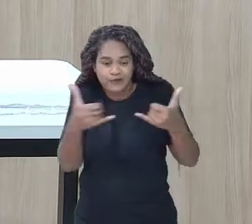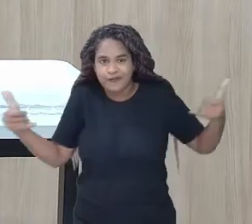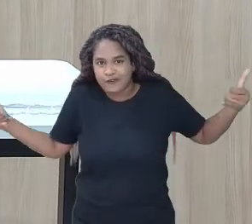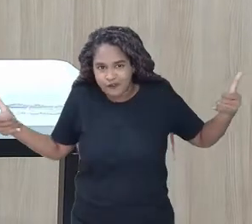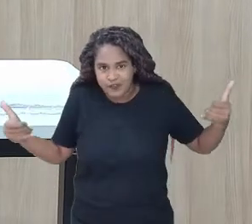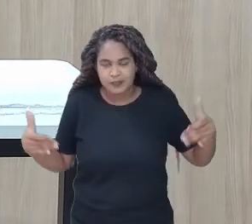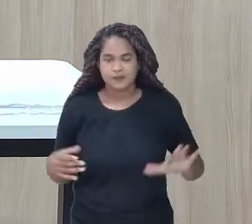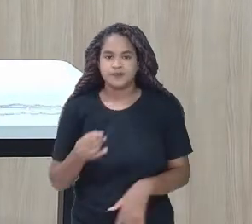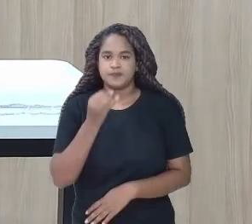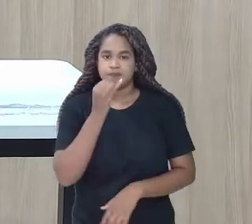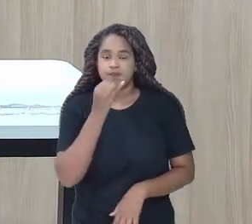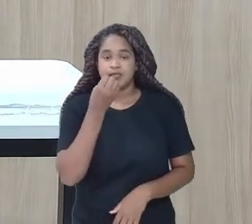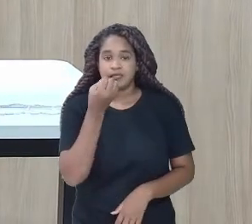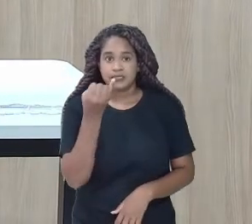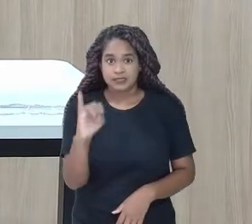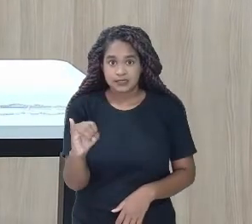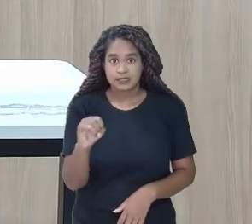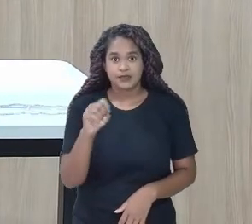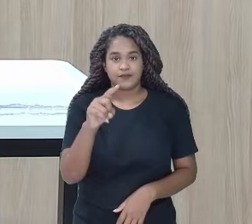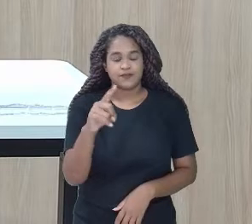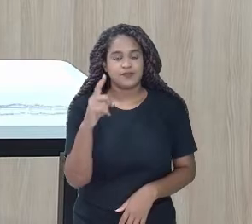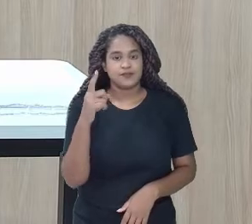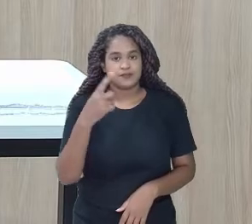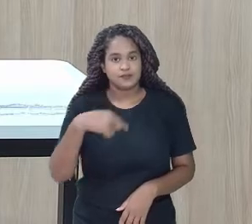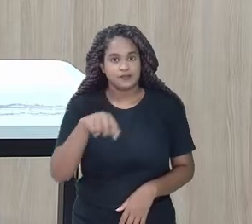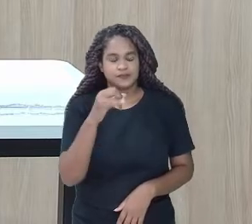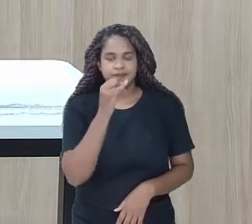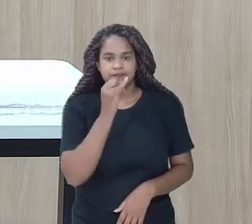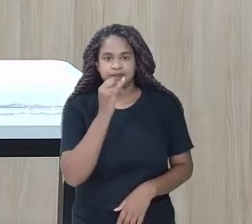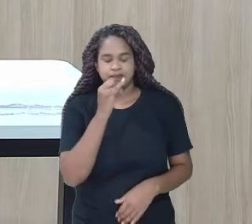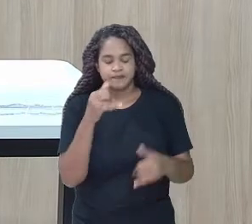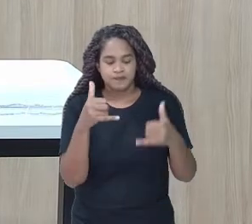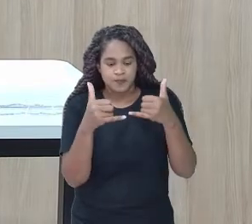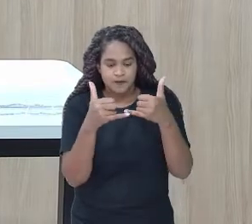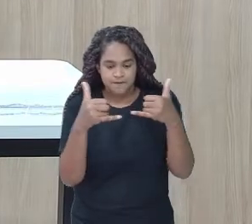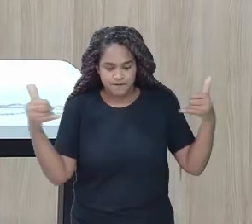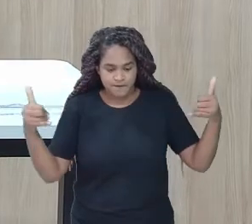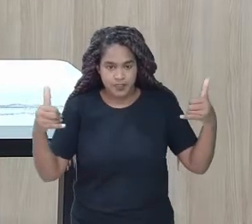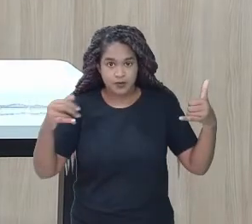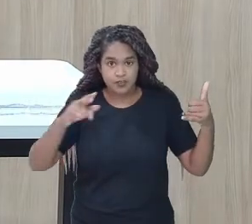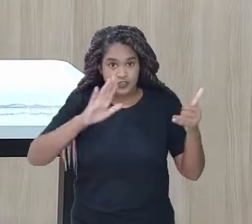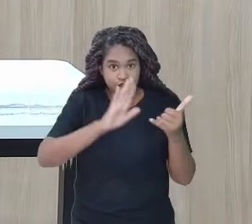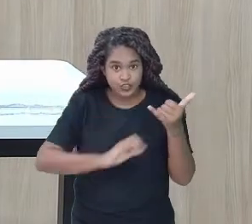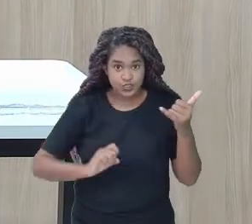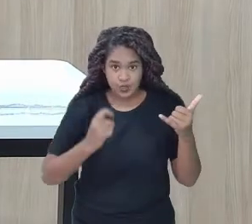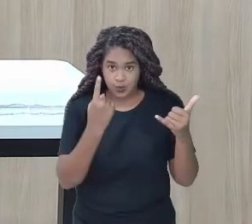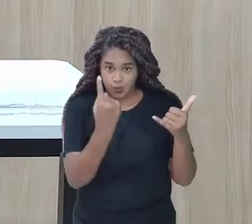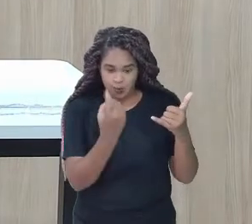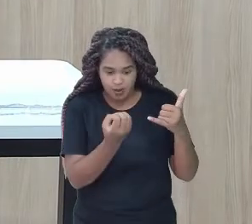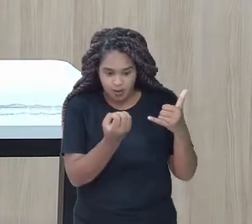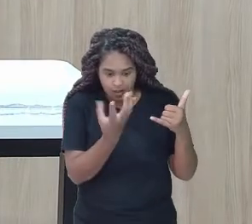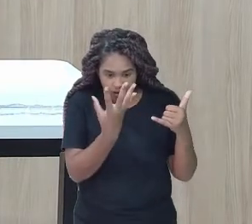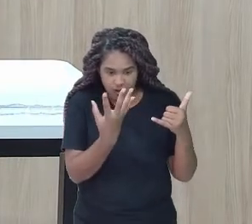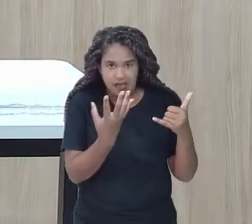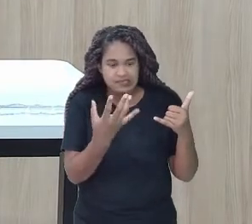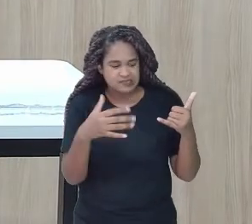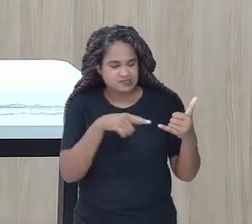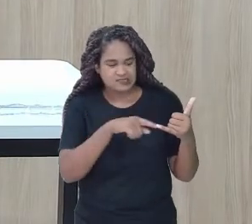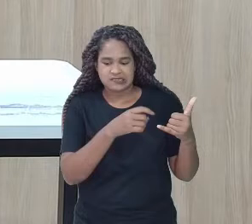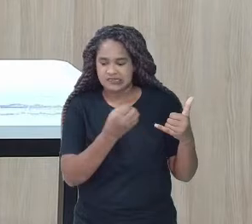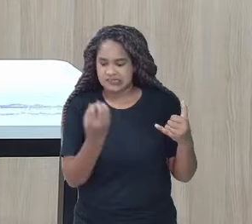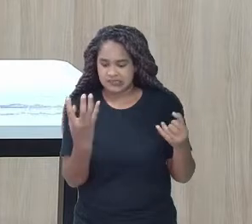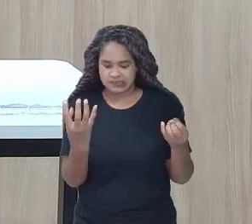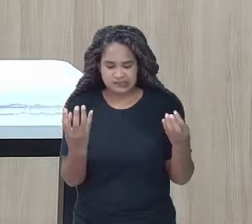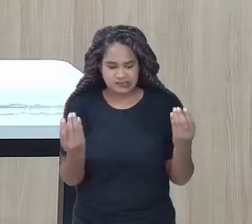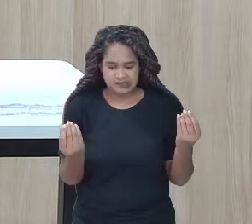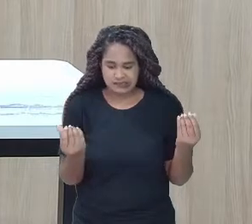pisca-pisca, tirou uma lâmpada, você já não consegue acender o pisca-pisca. Mas aí, se ele está